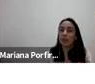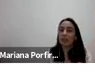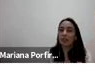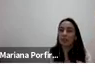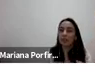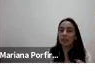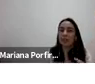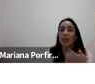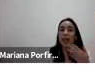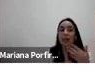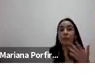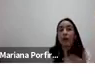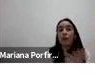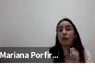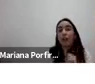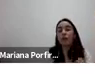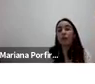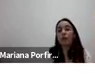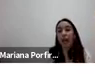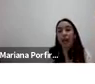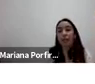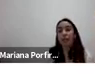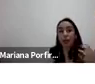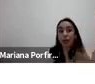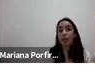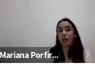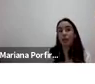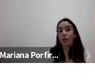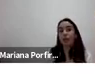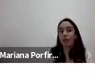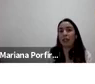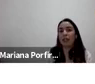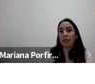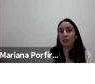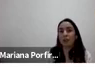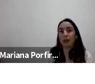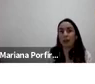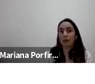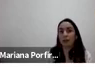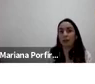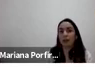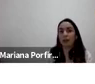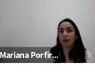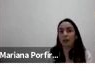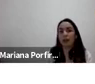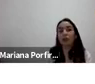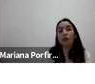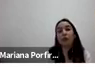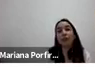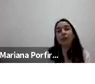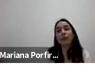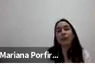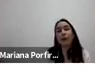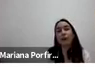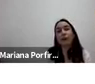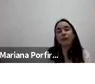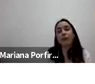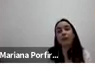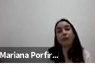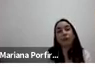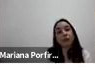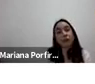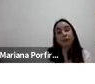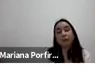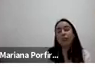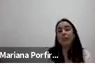da notícia, ele pode prejudicar, ele pode comprometer o aleitamento materno. Então, são mães que geralmente